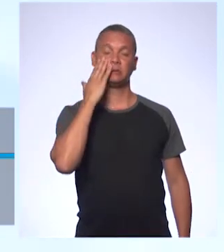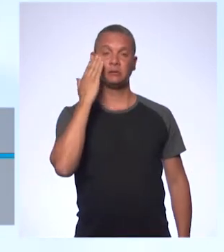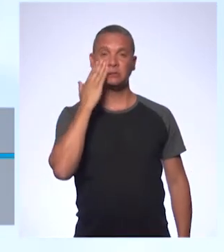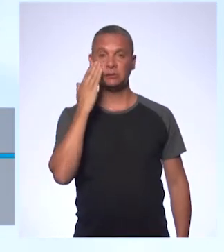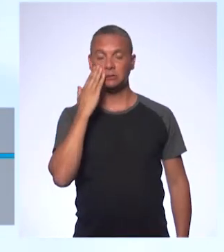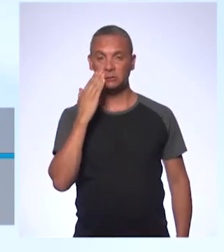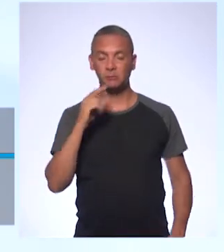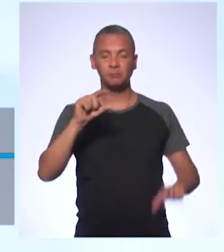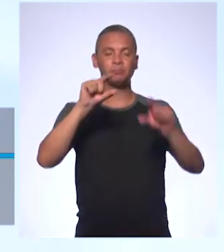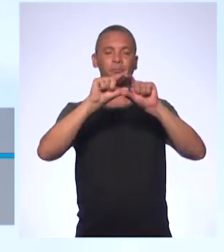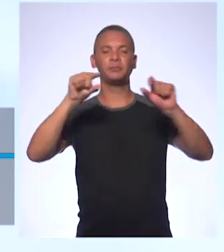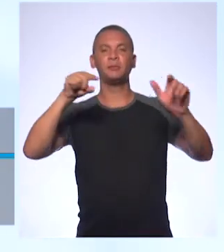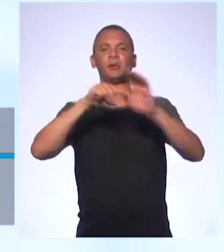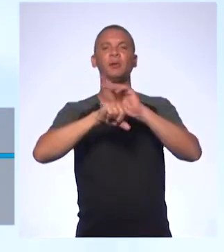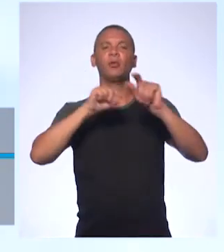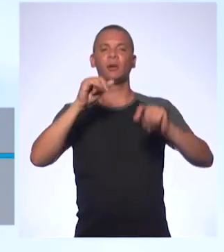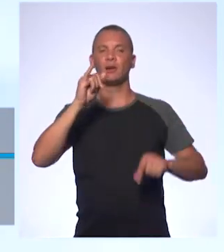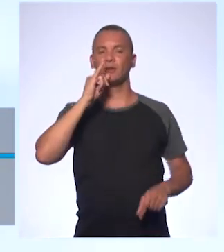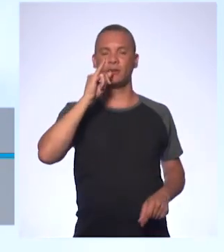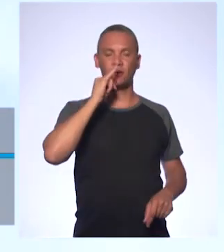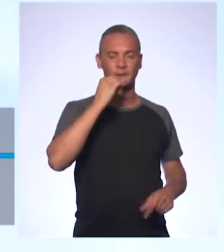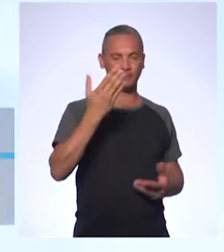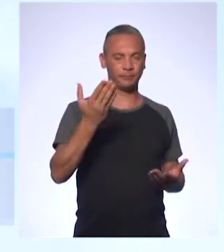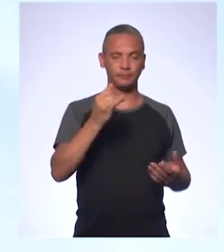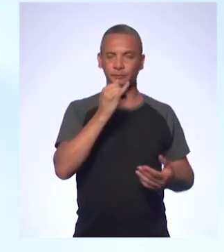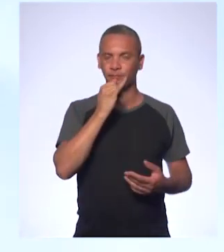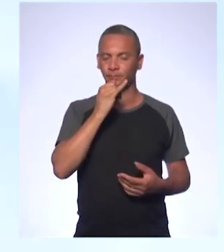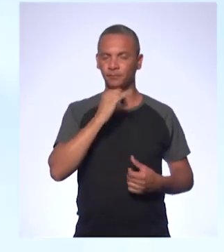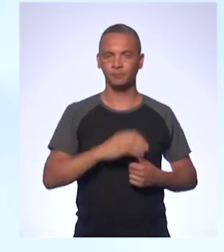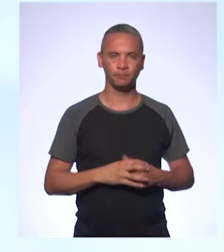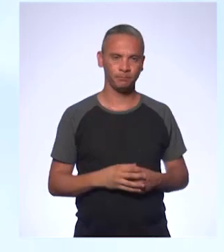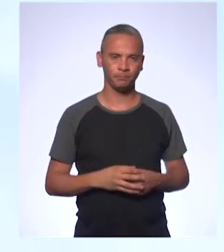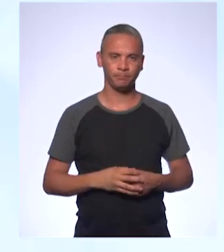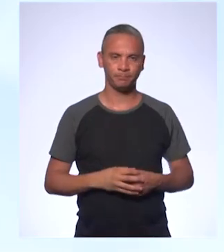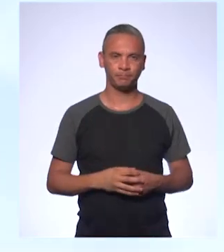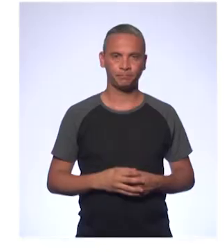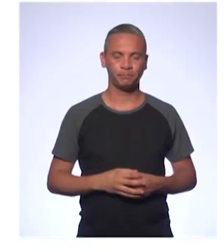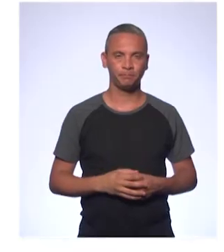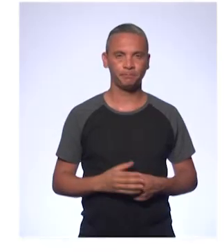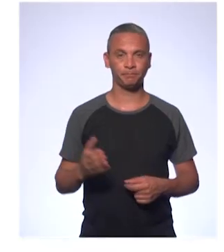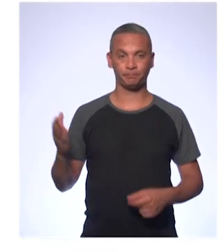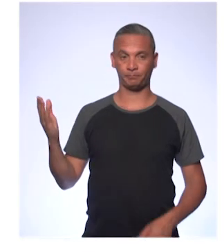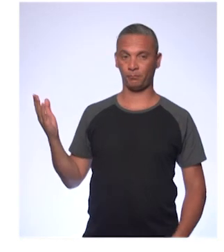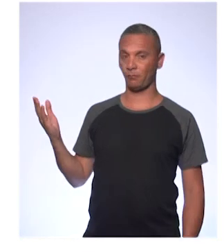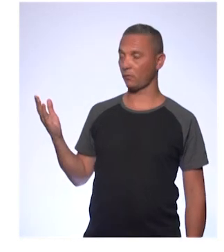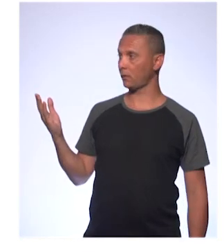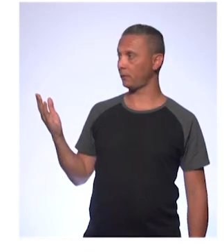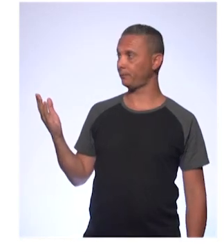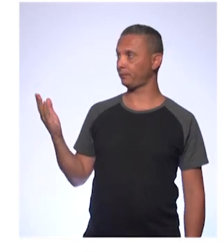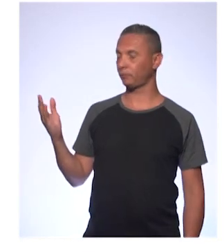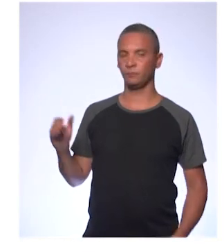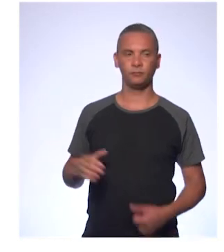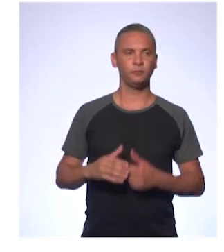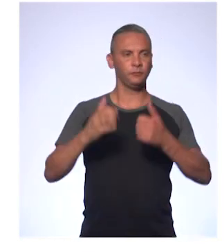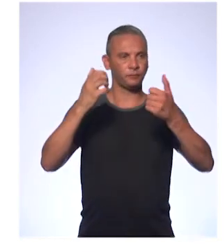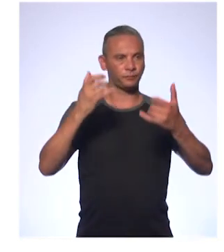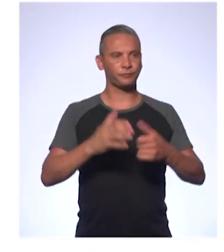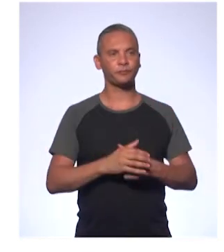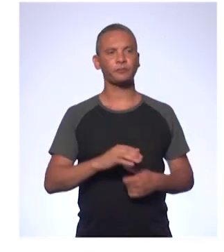no enunciado, o que pede. Vejam só, nesse contexto, Júlio Cortázar, só uma explicação rápida, Júlio Cortázar